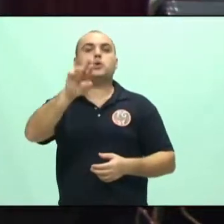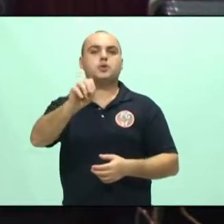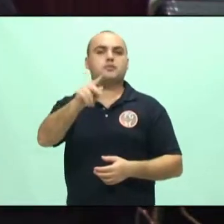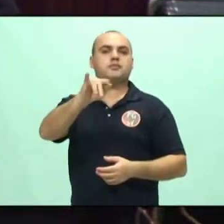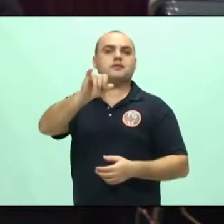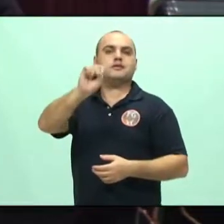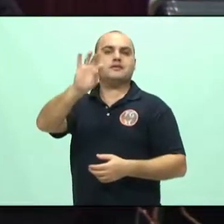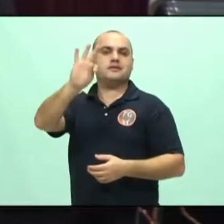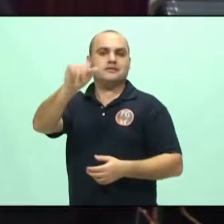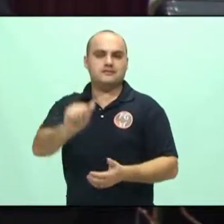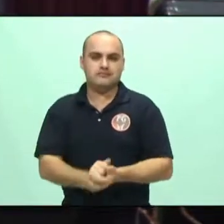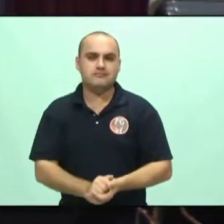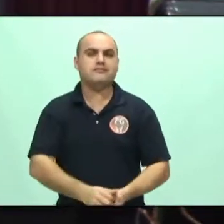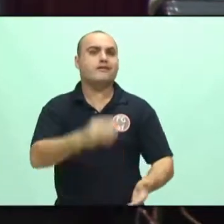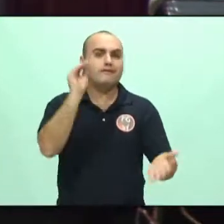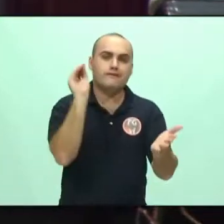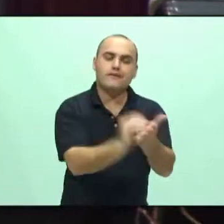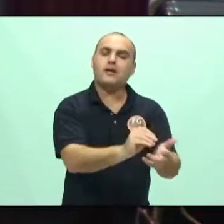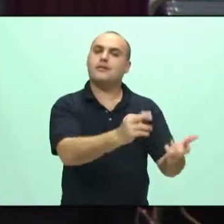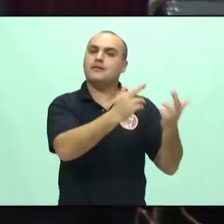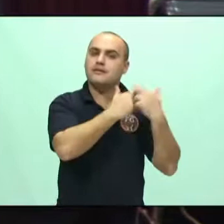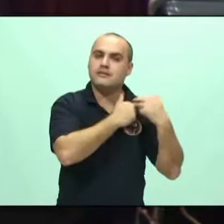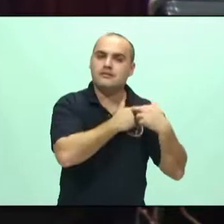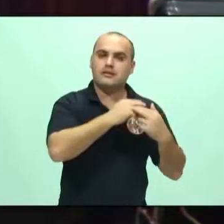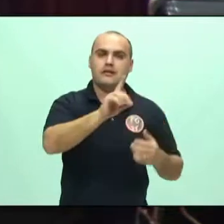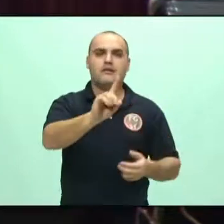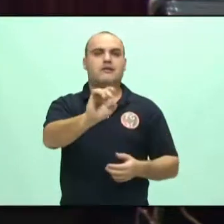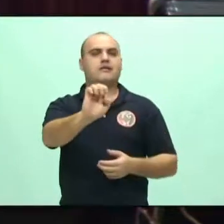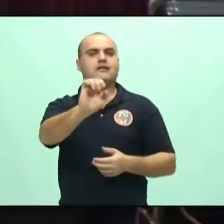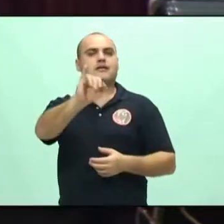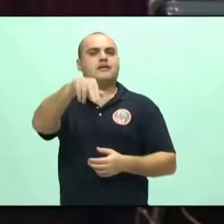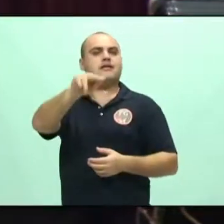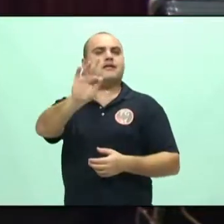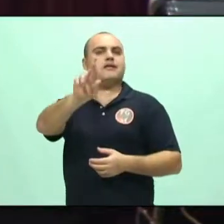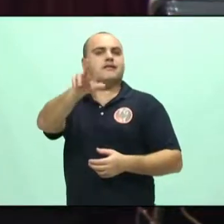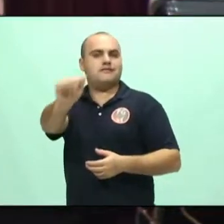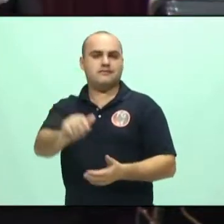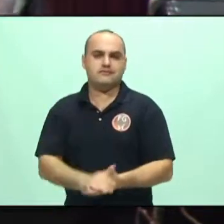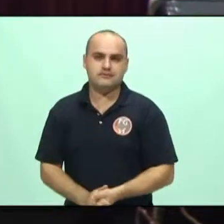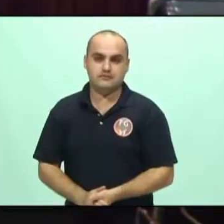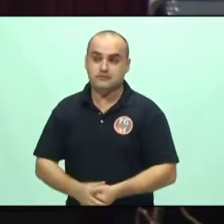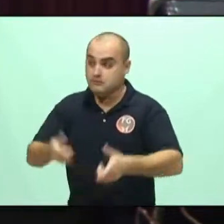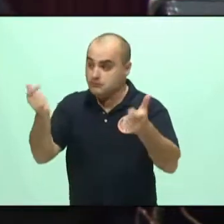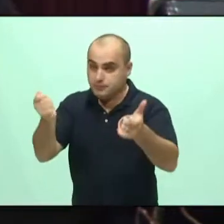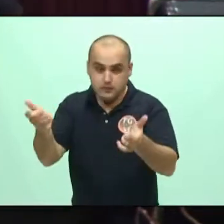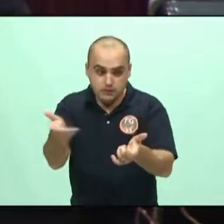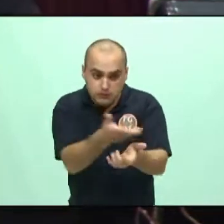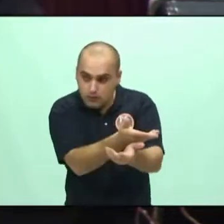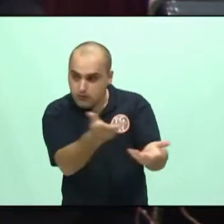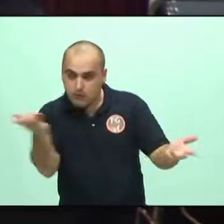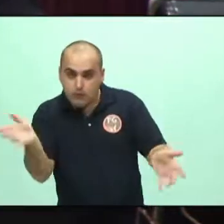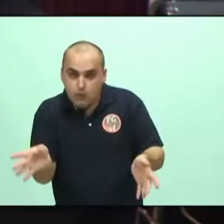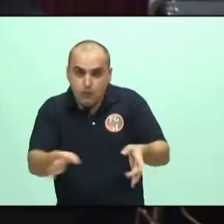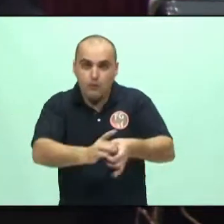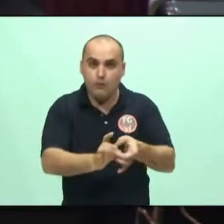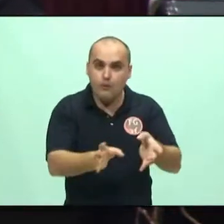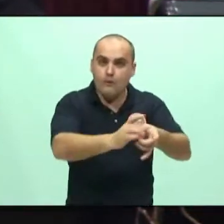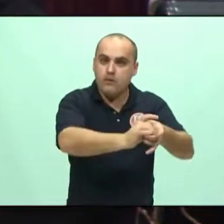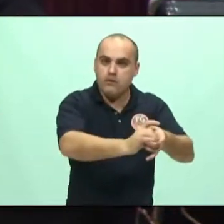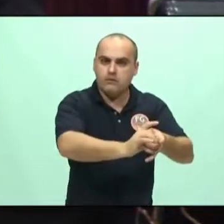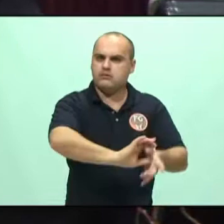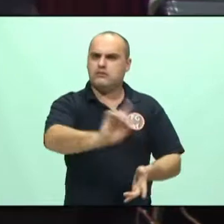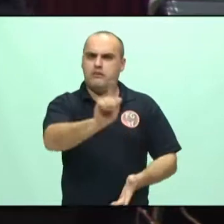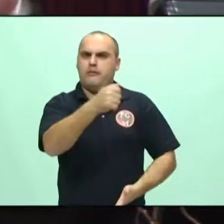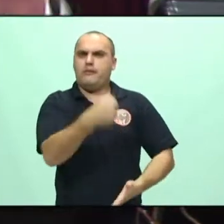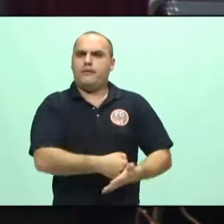por incompetência do de infra está na hora de nos unirmos E isso não tem que ser uma luta